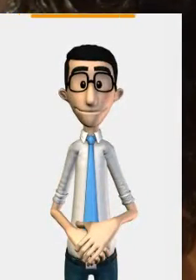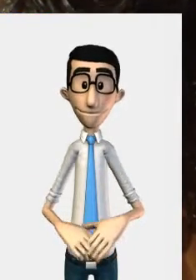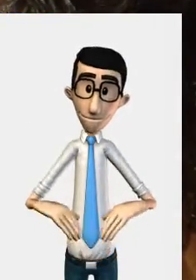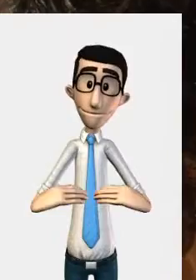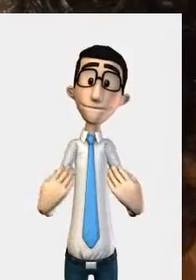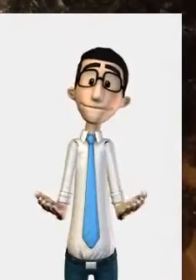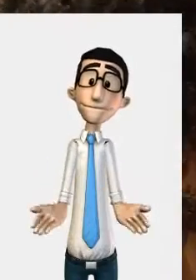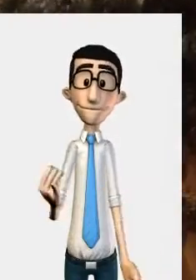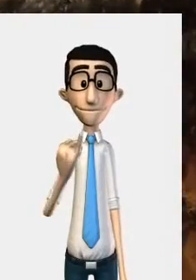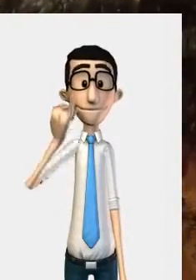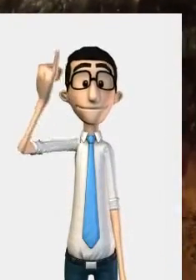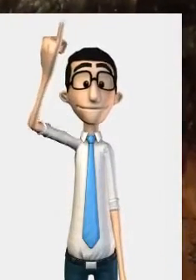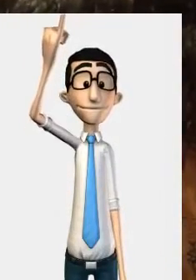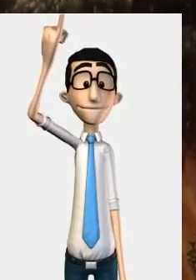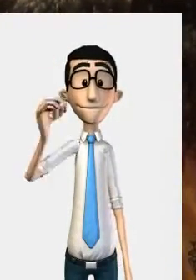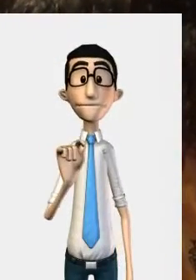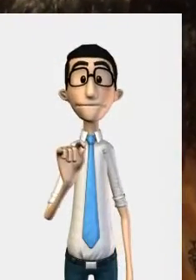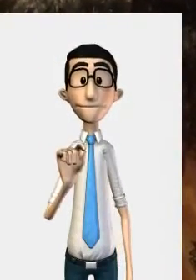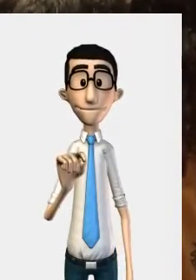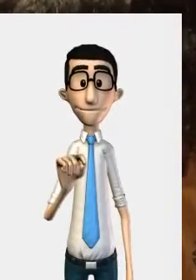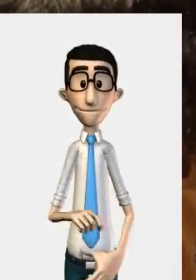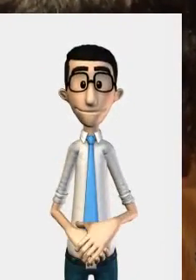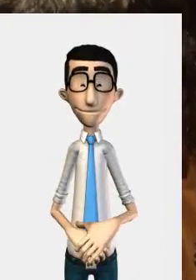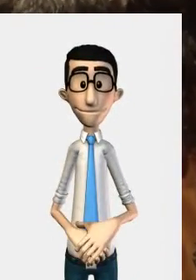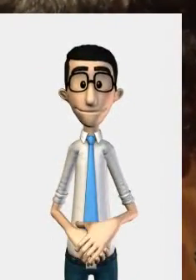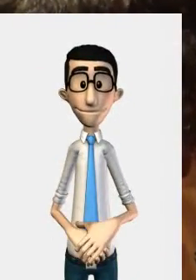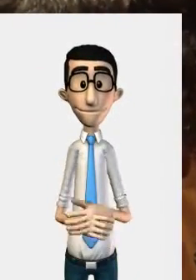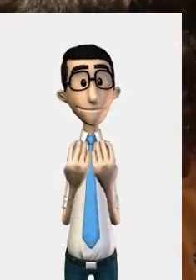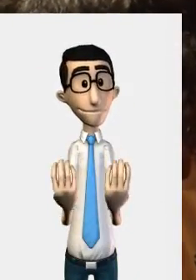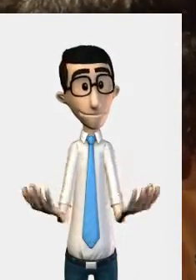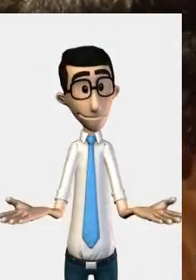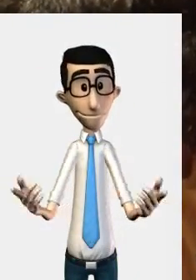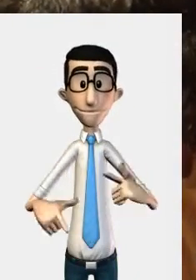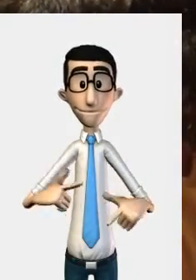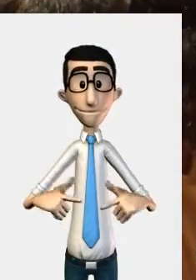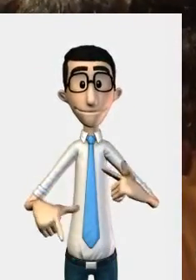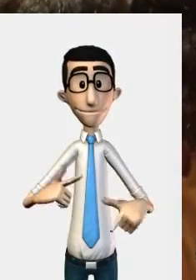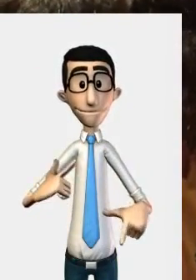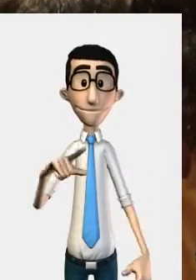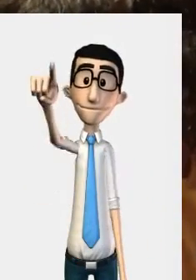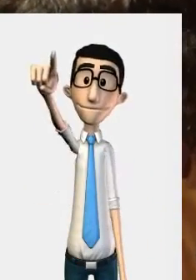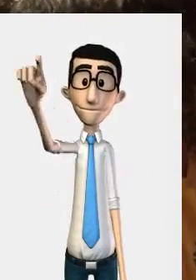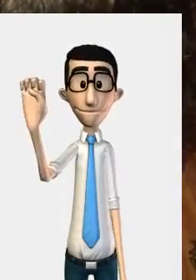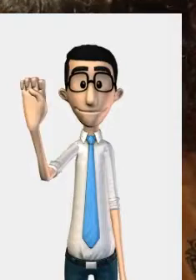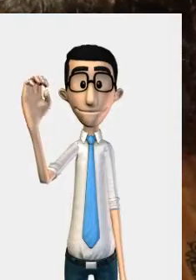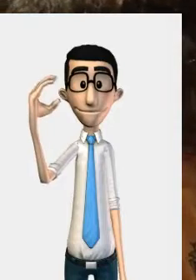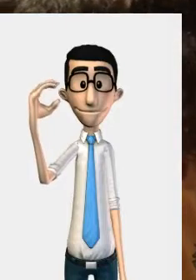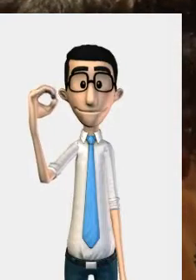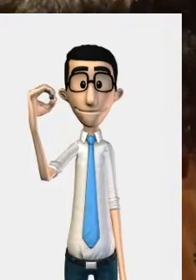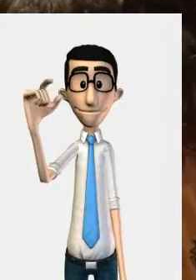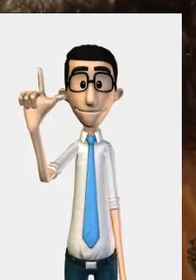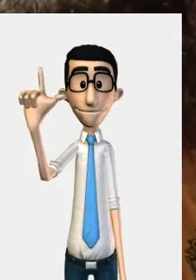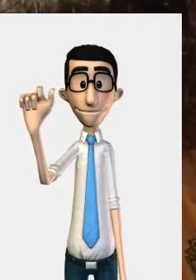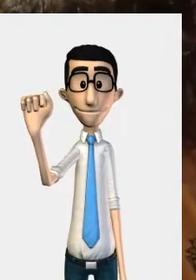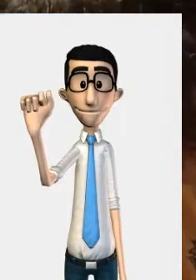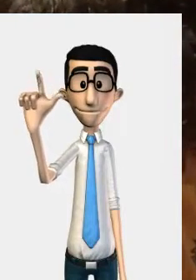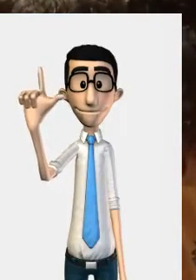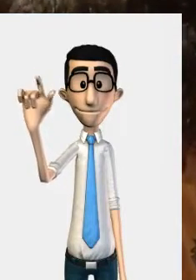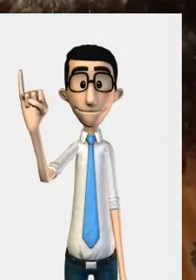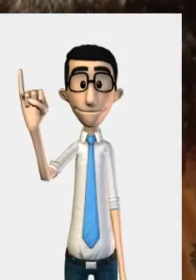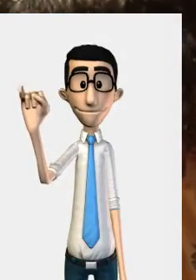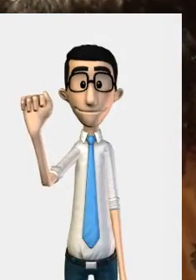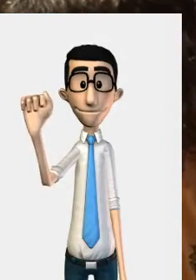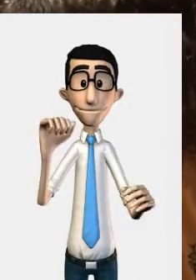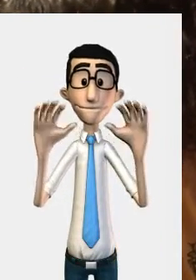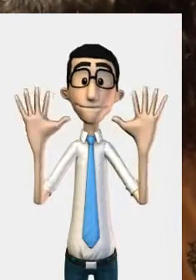trabalhar para as crianças. Os pais, eles são peças fundamentais da intervenção. Então